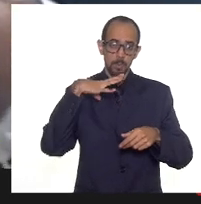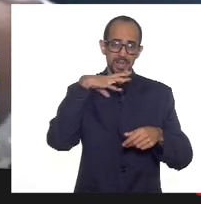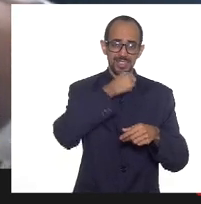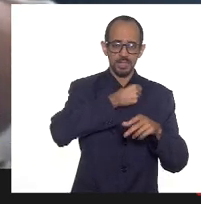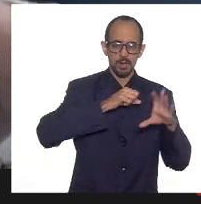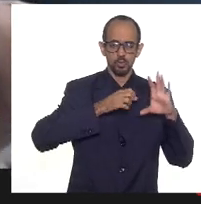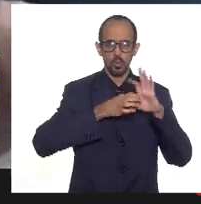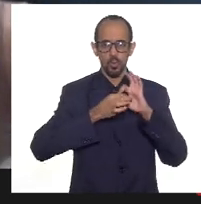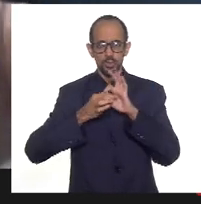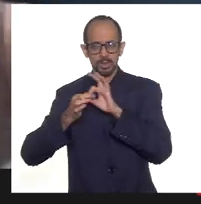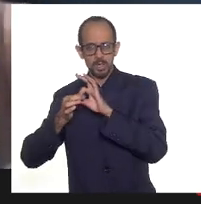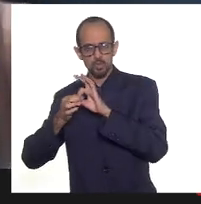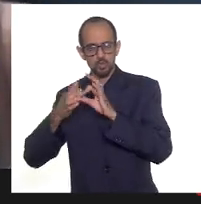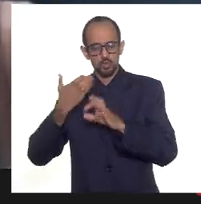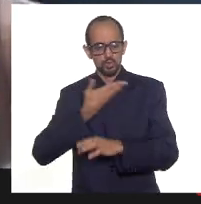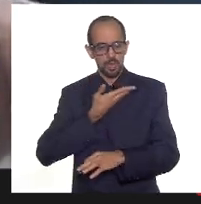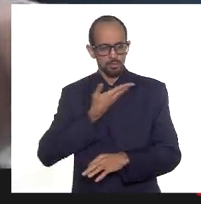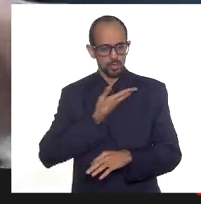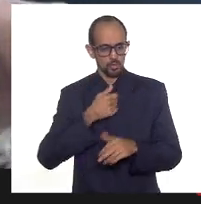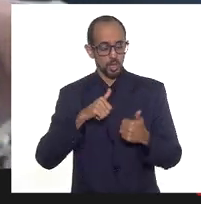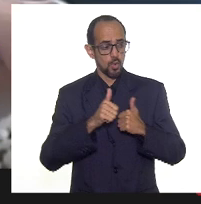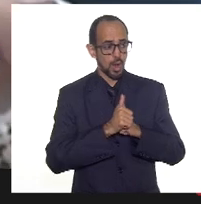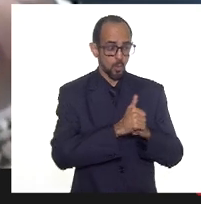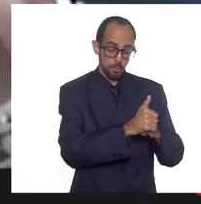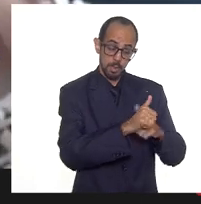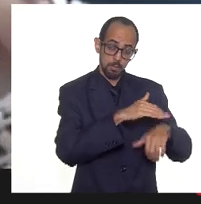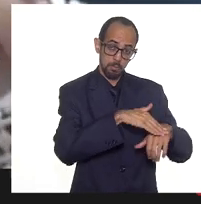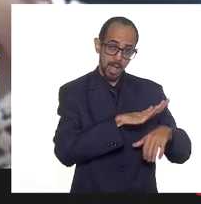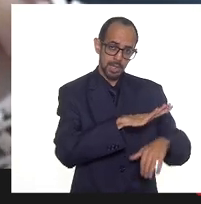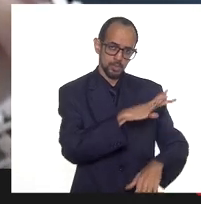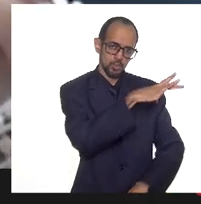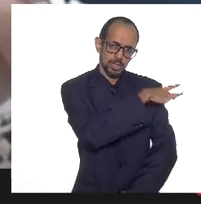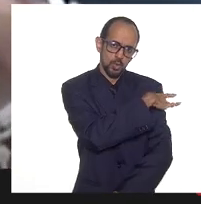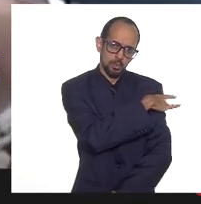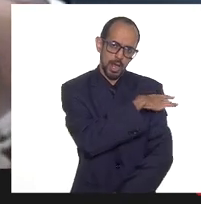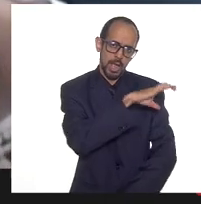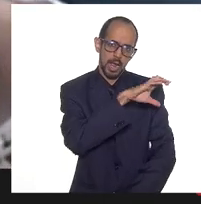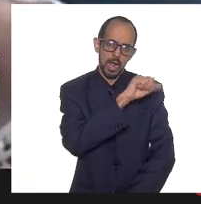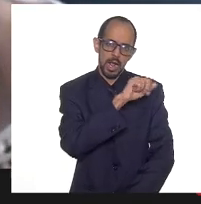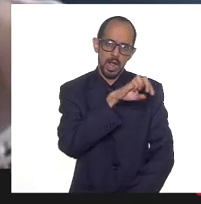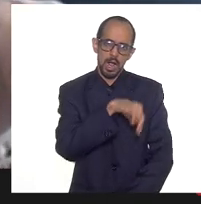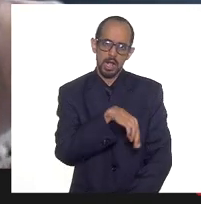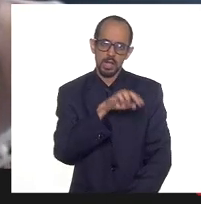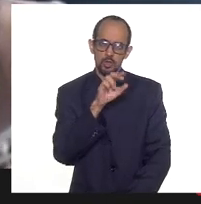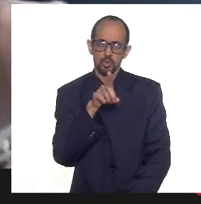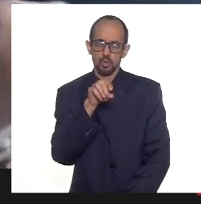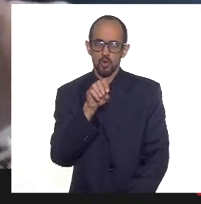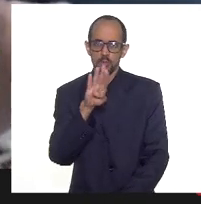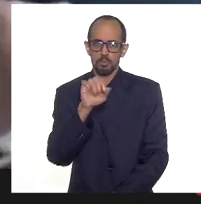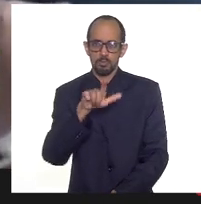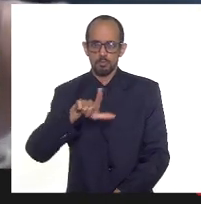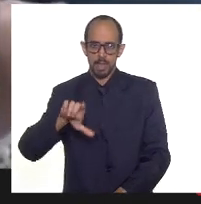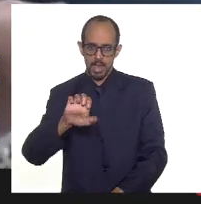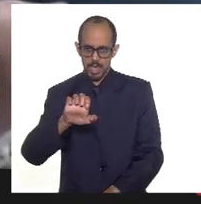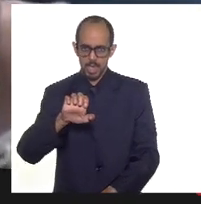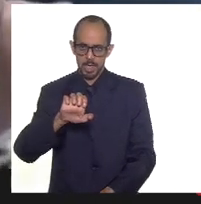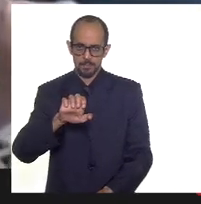Eu tenho acompanhado mais as agressões ao candomblé. Os ataques aos candomblés têm sido